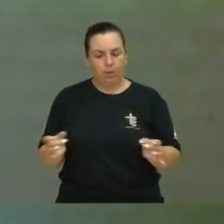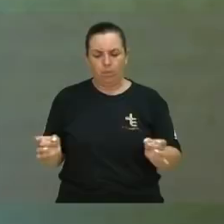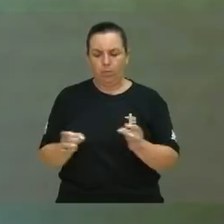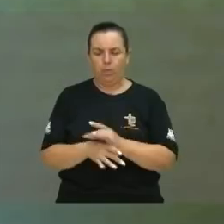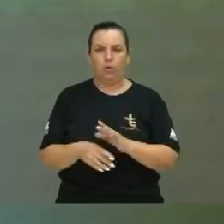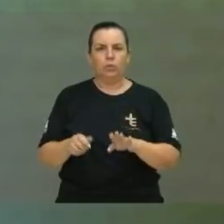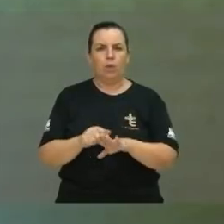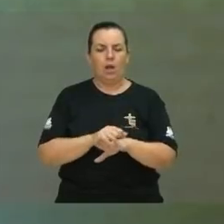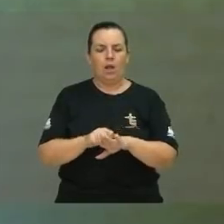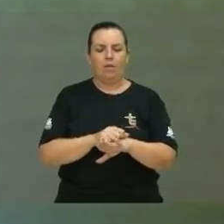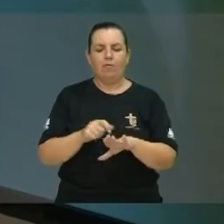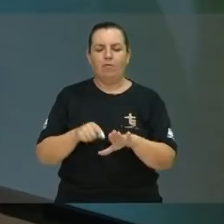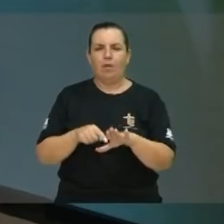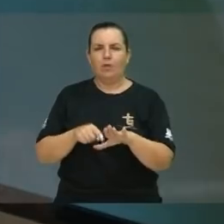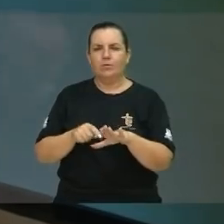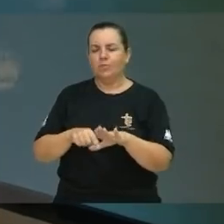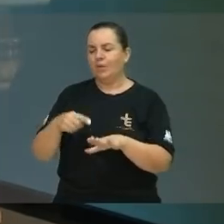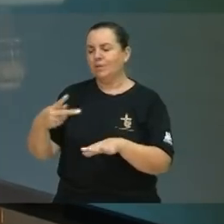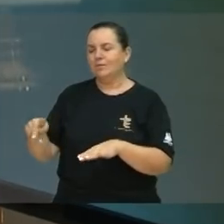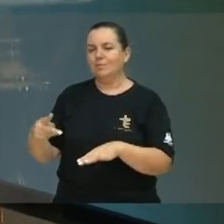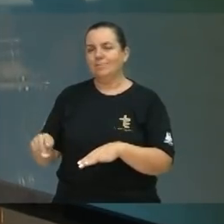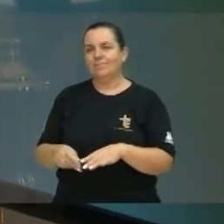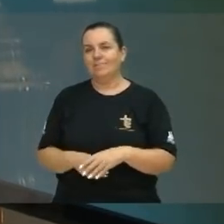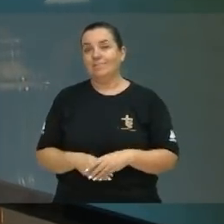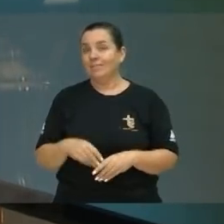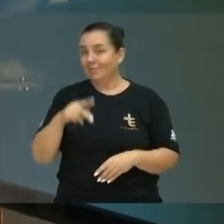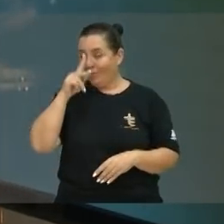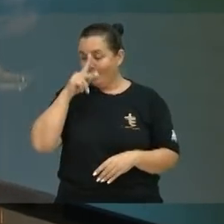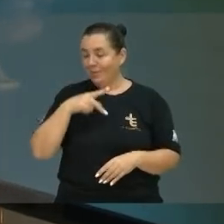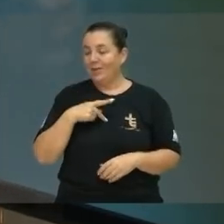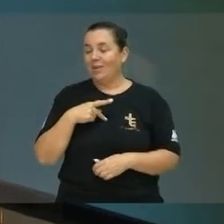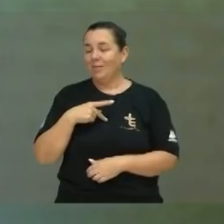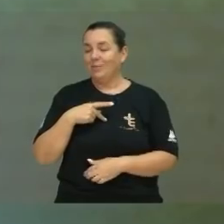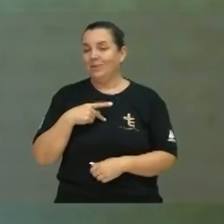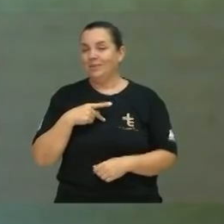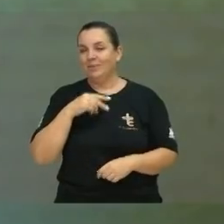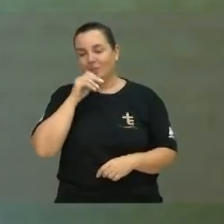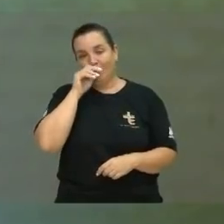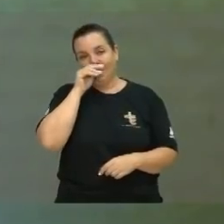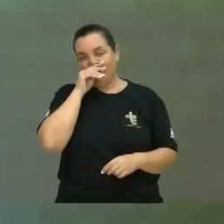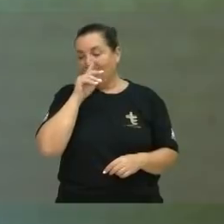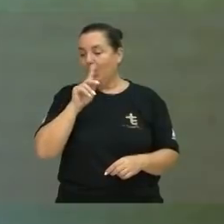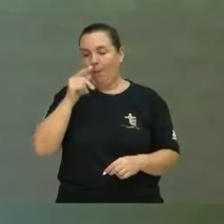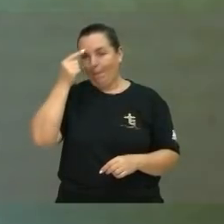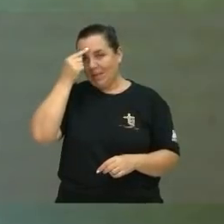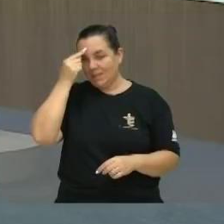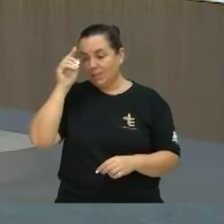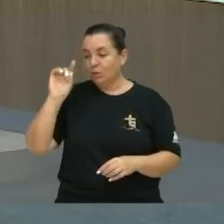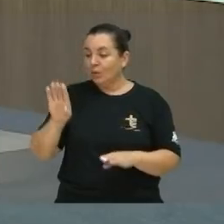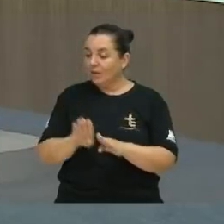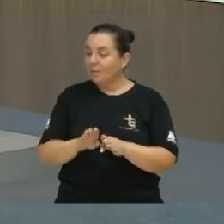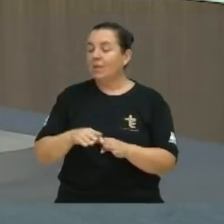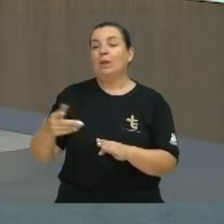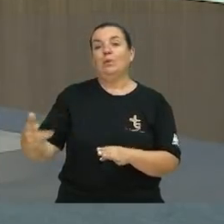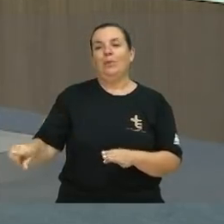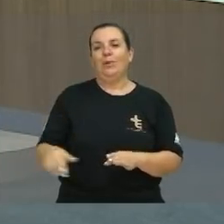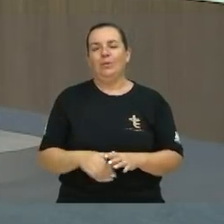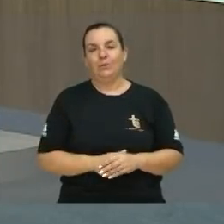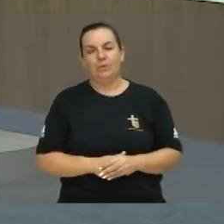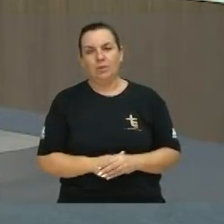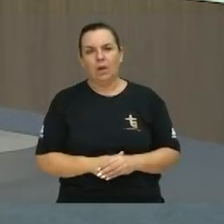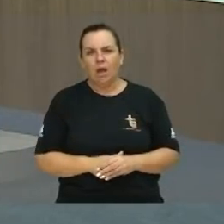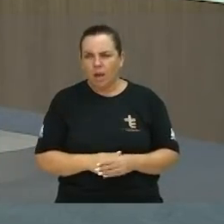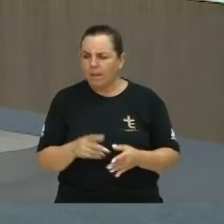lavar os pés dos seus é mas concentremo-nos aqui compreendeis o que você fez